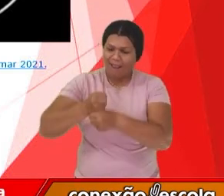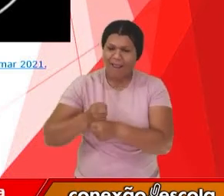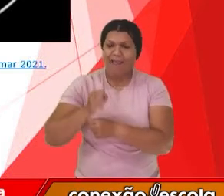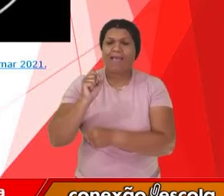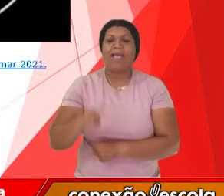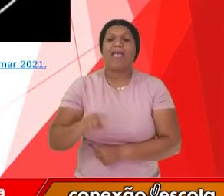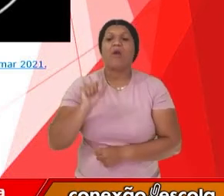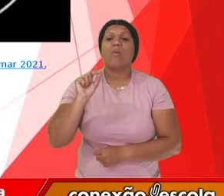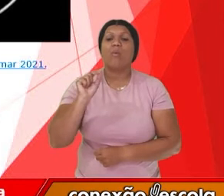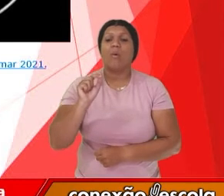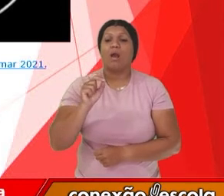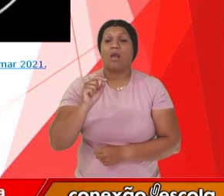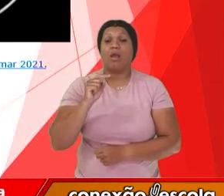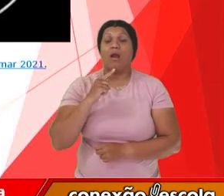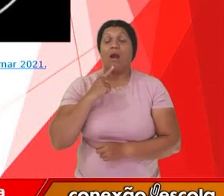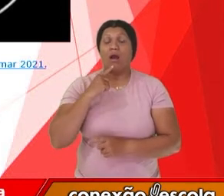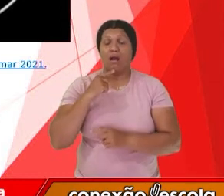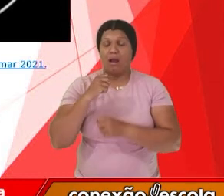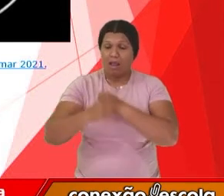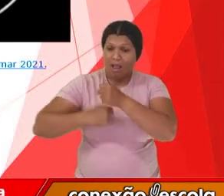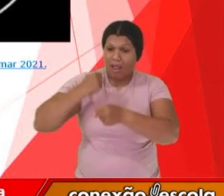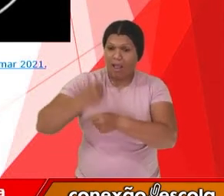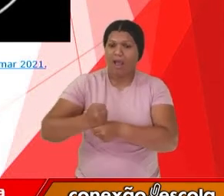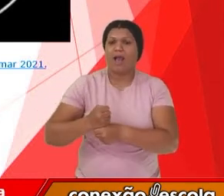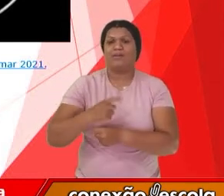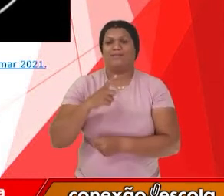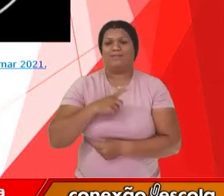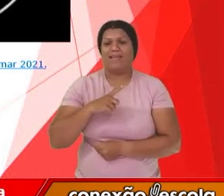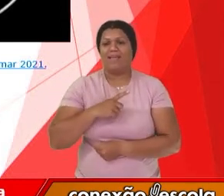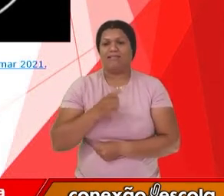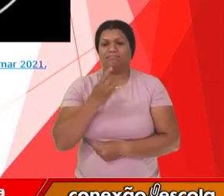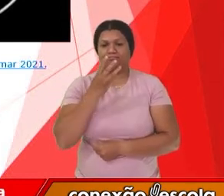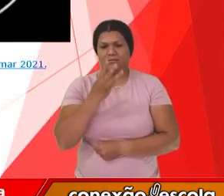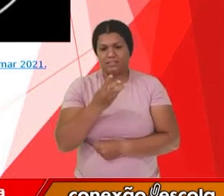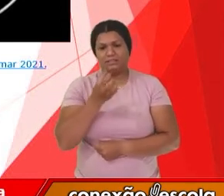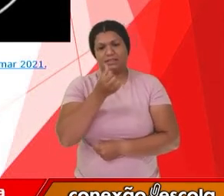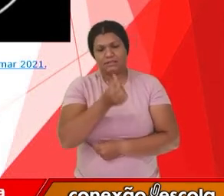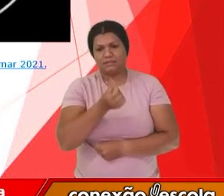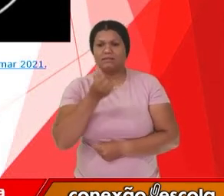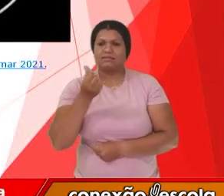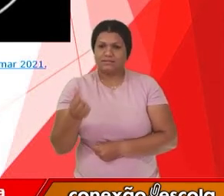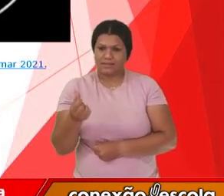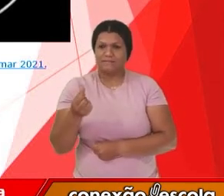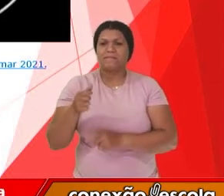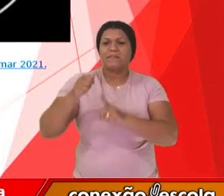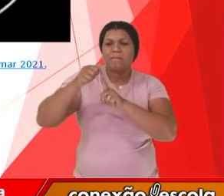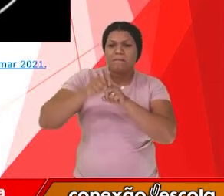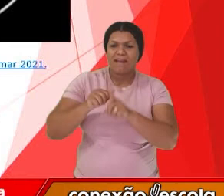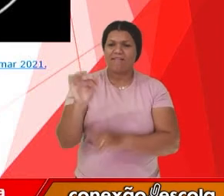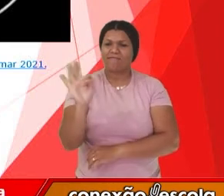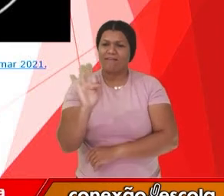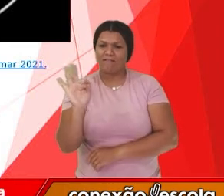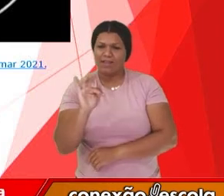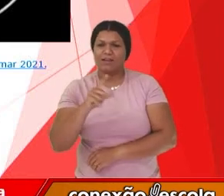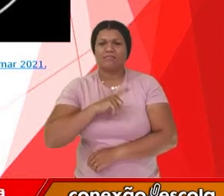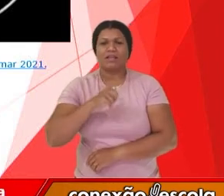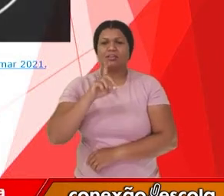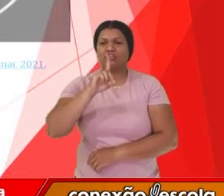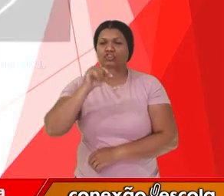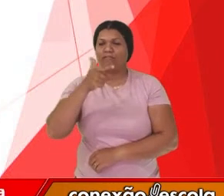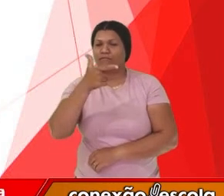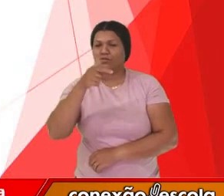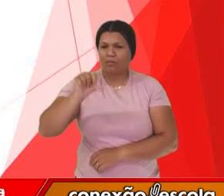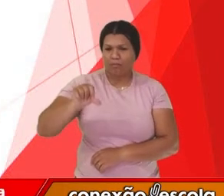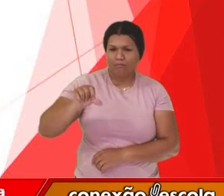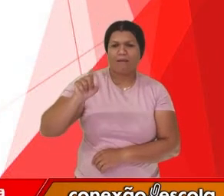anos que possuem um dia a mais no mês de fevereiro, ou seja, quando temos o mês de fevereiro com 29 dias.